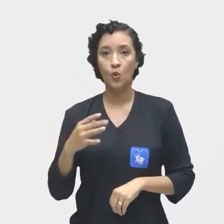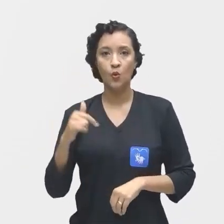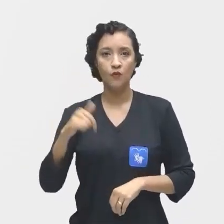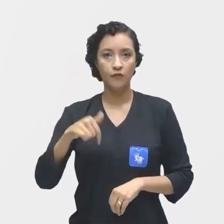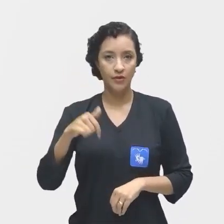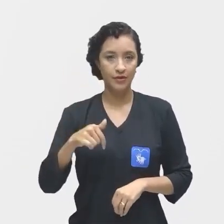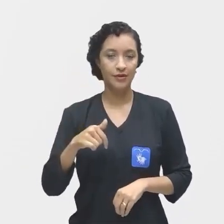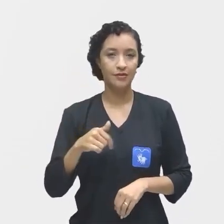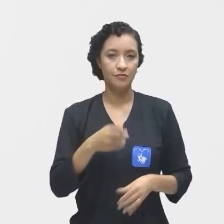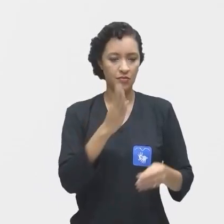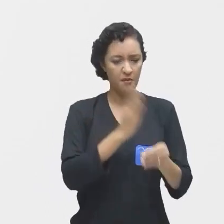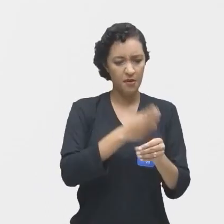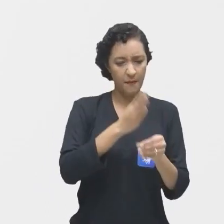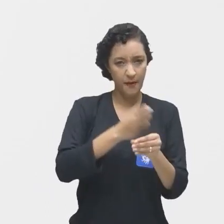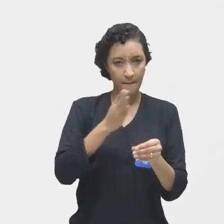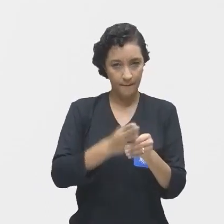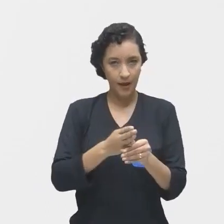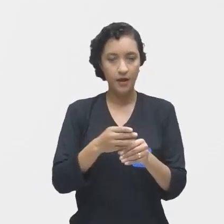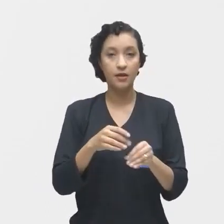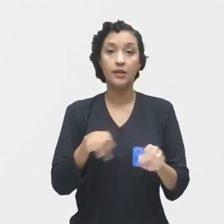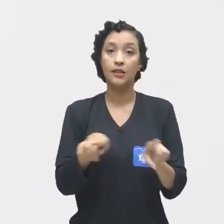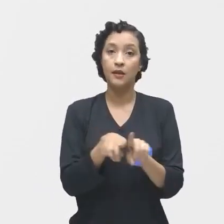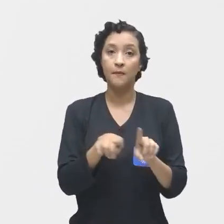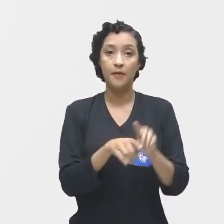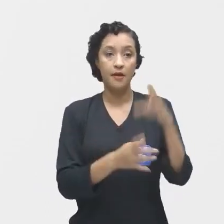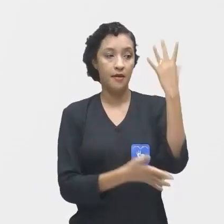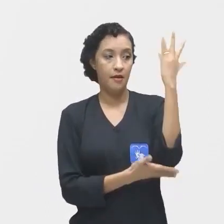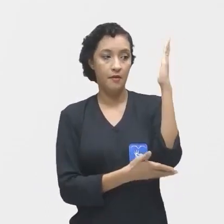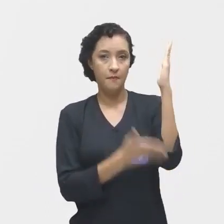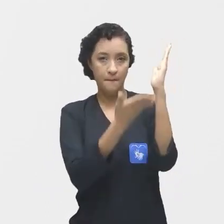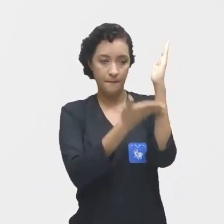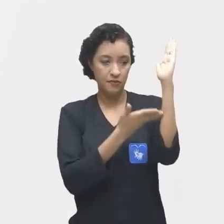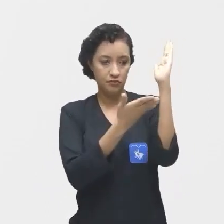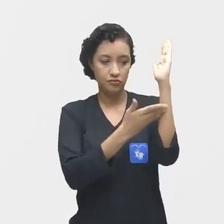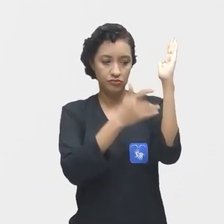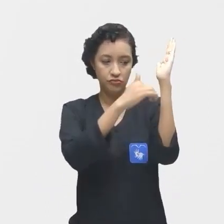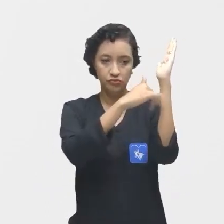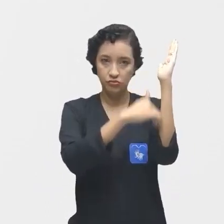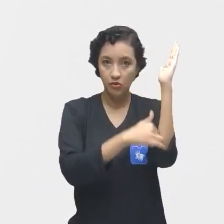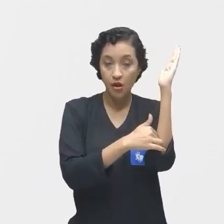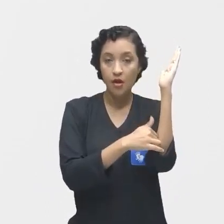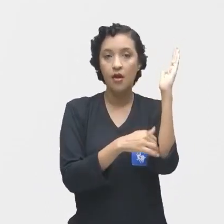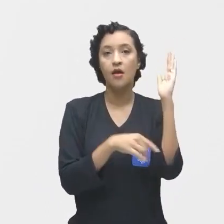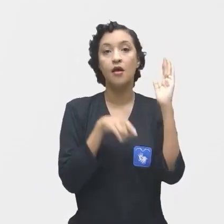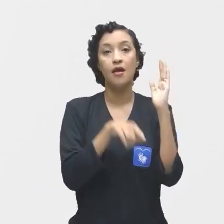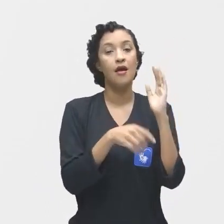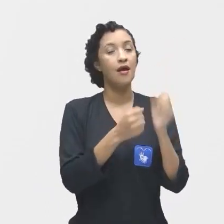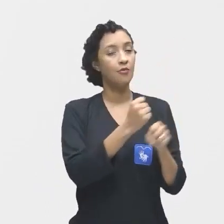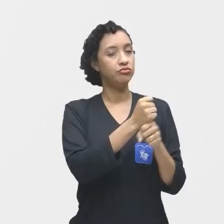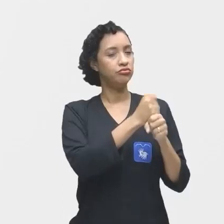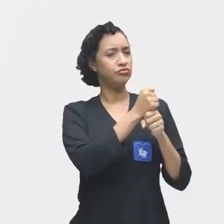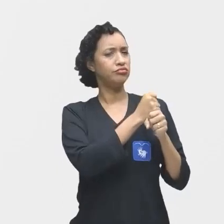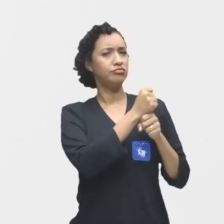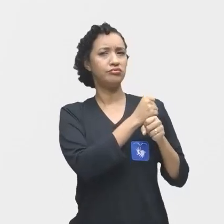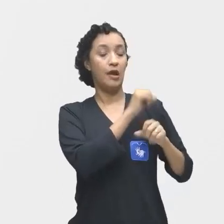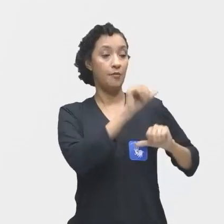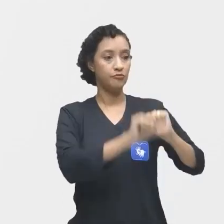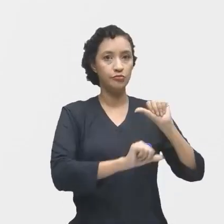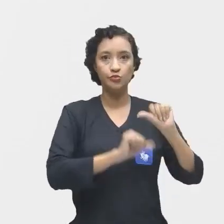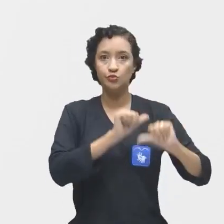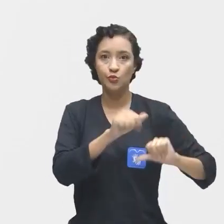do Pará e da borracha e da refinaria de petróleo. Criou-se uma fábrica para a tecelagem da juta